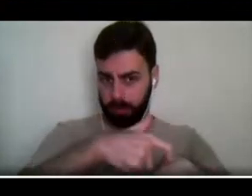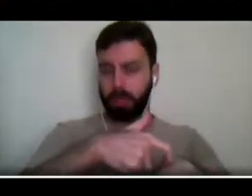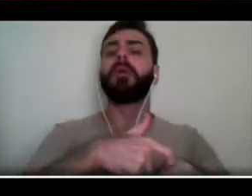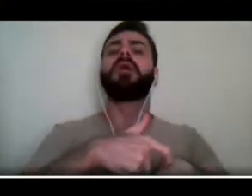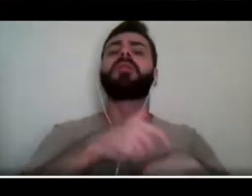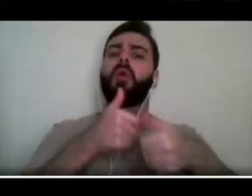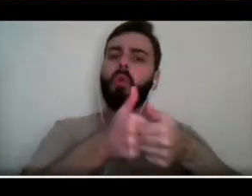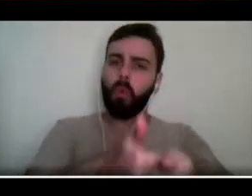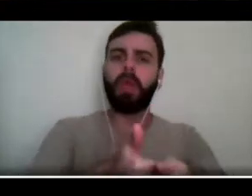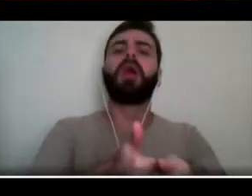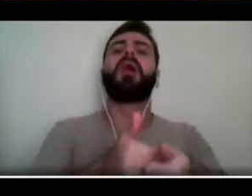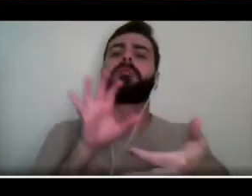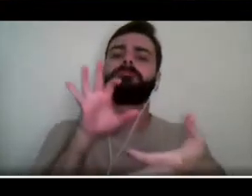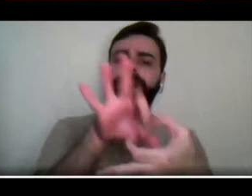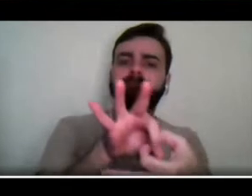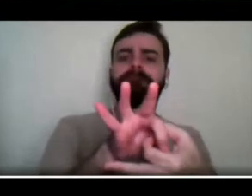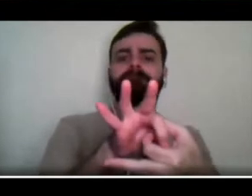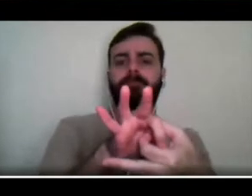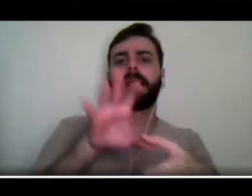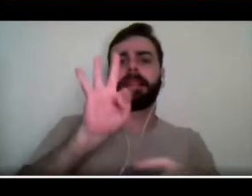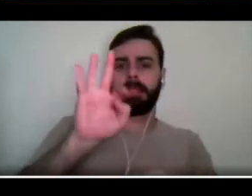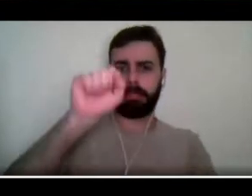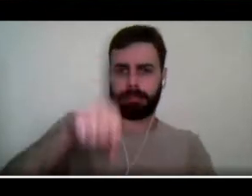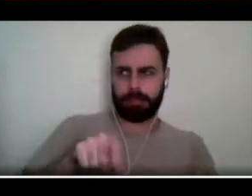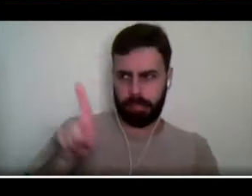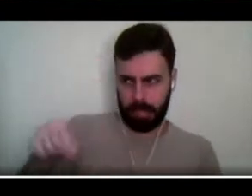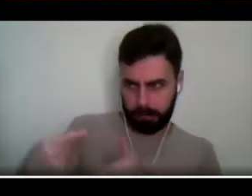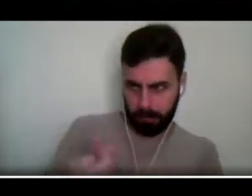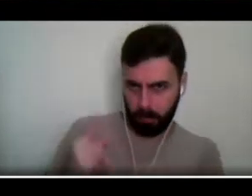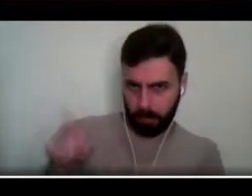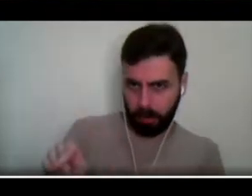você está falando? Por exemplo, αt,